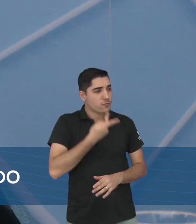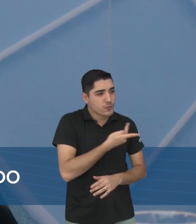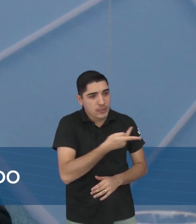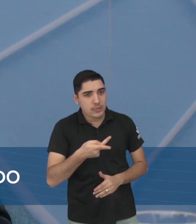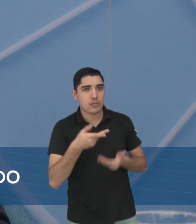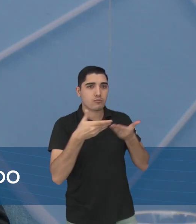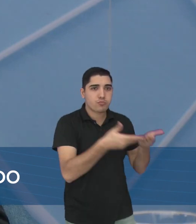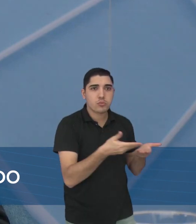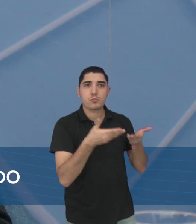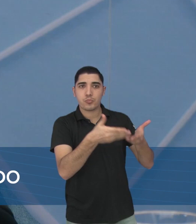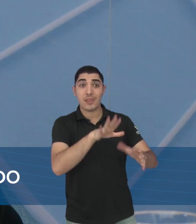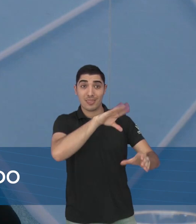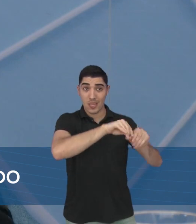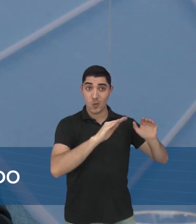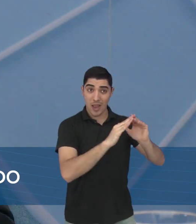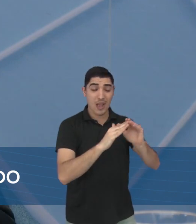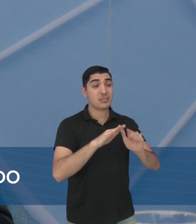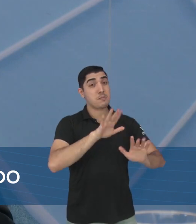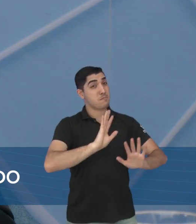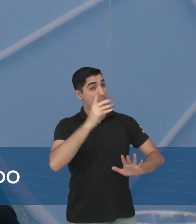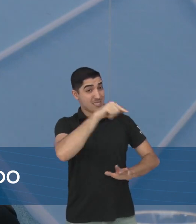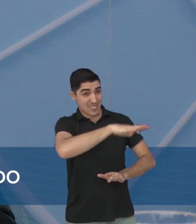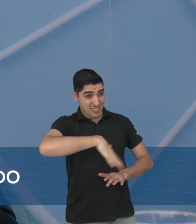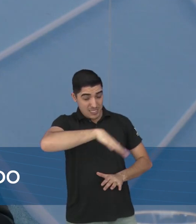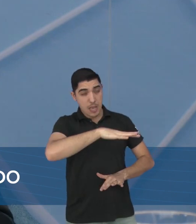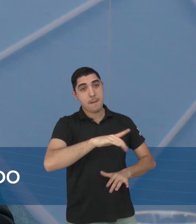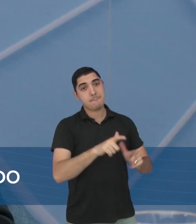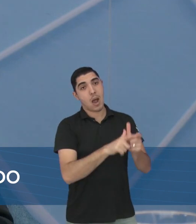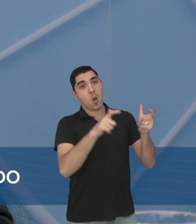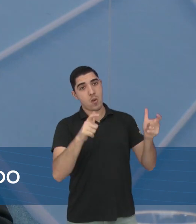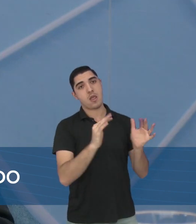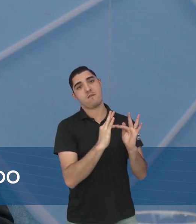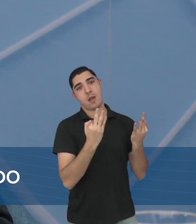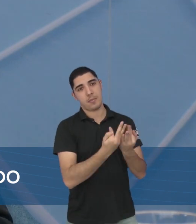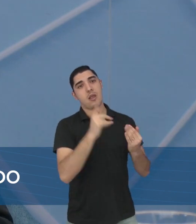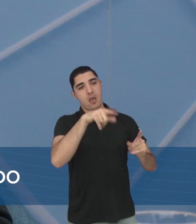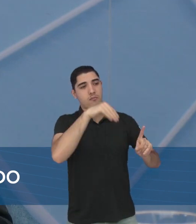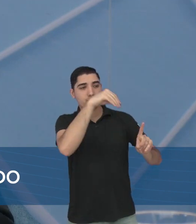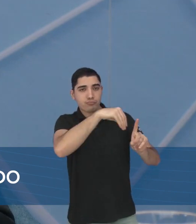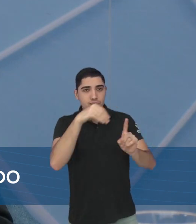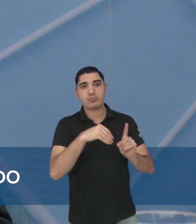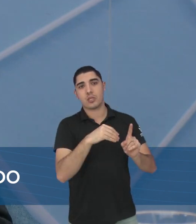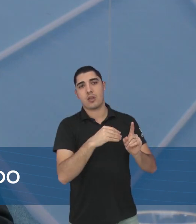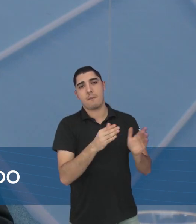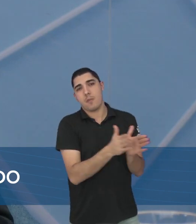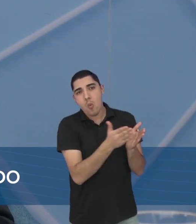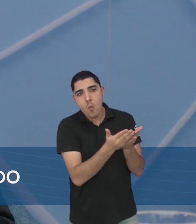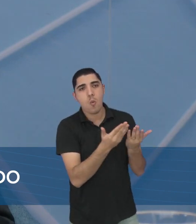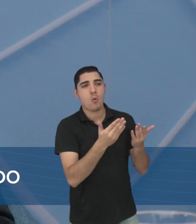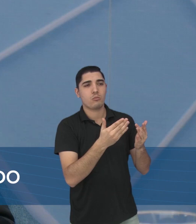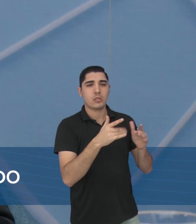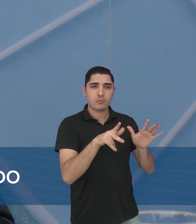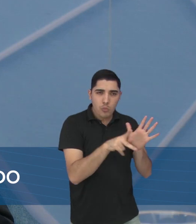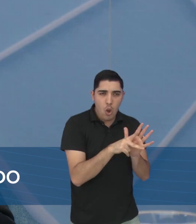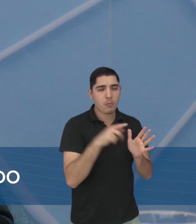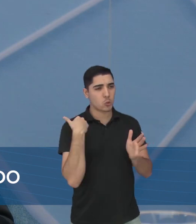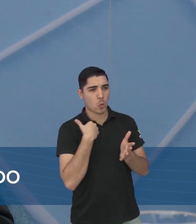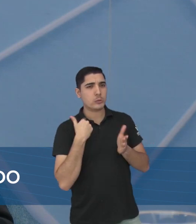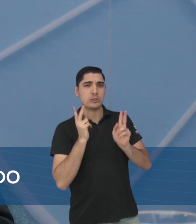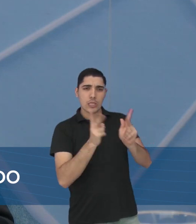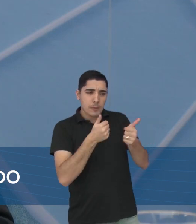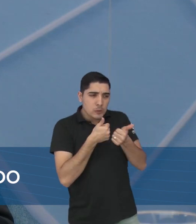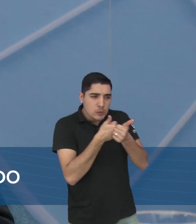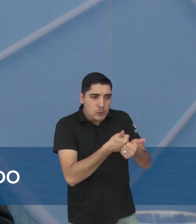visita, fazer um acompanhamento social, porque são famílias em situações de vulnerabilidade social. Então, a gente realiza esse trabalho com essas famílias,